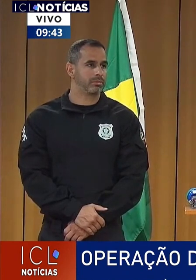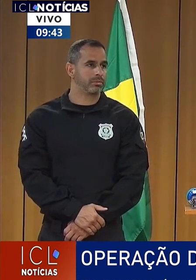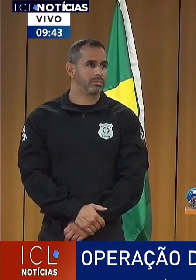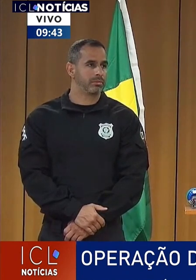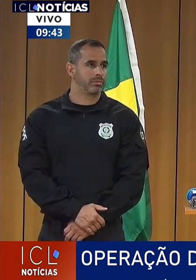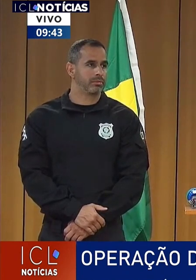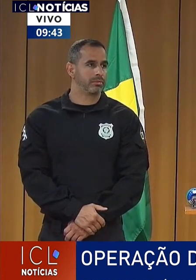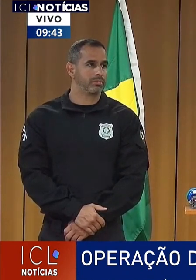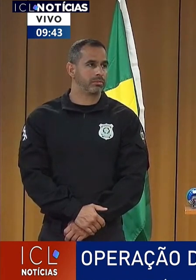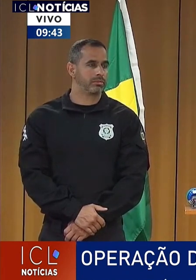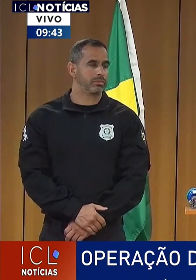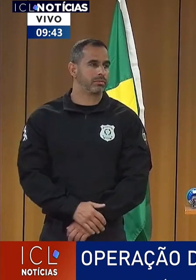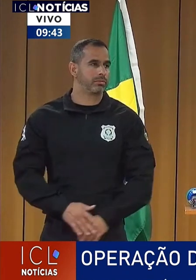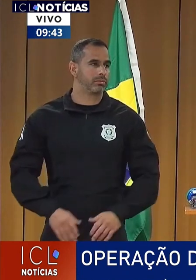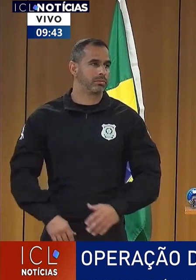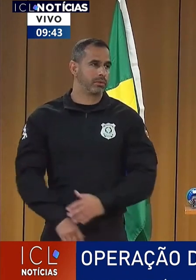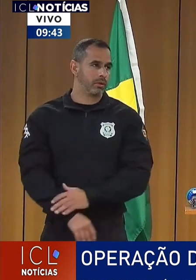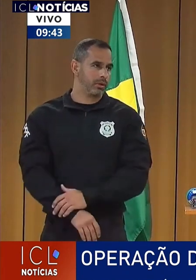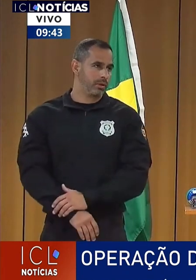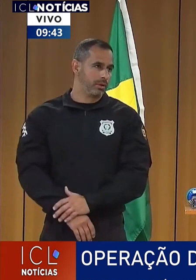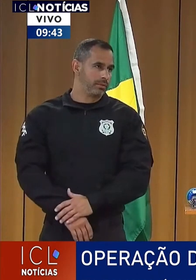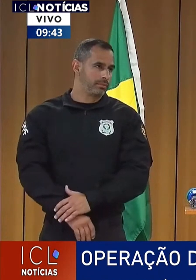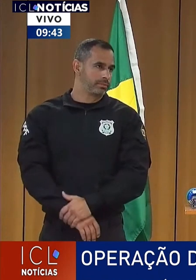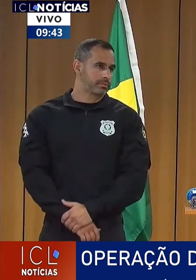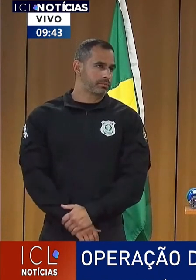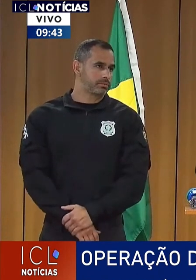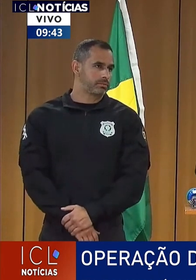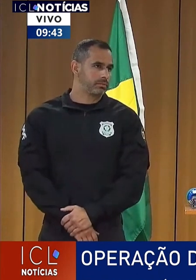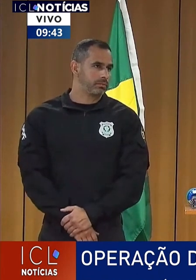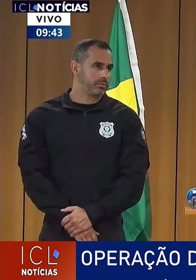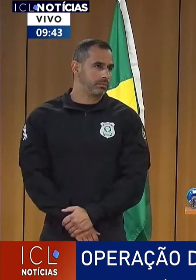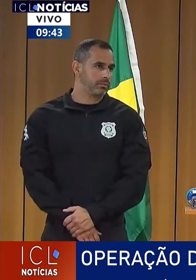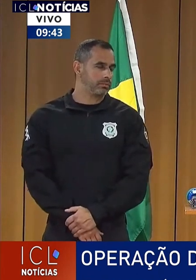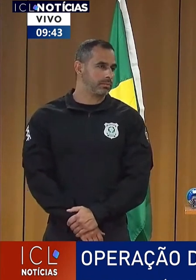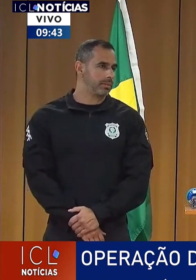A investigação apontou alguma falha na investigação anterior da Polícia Civil?